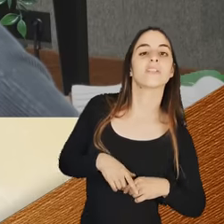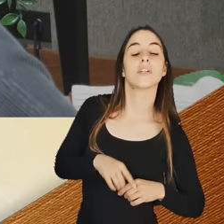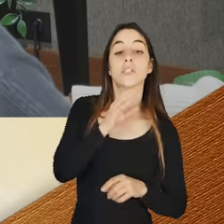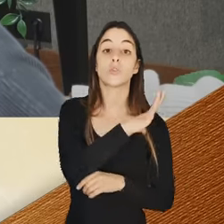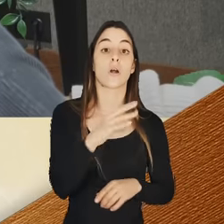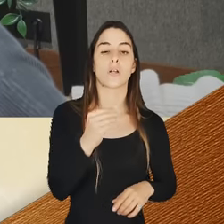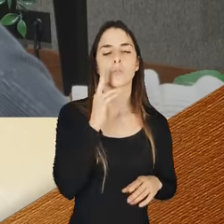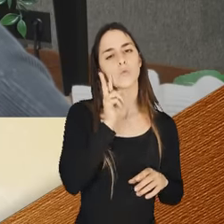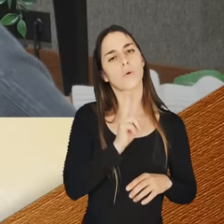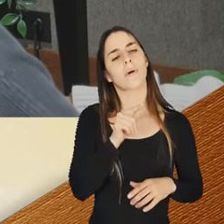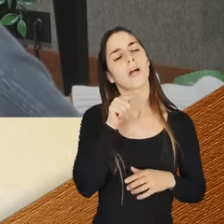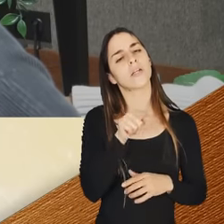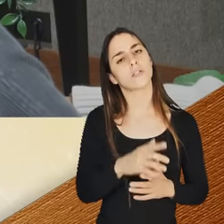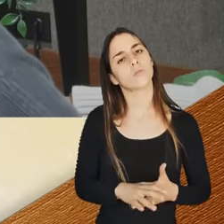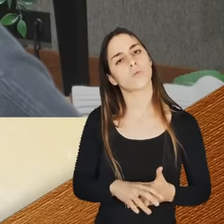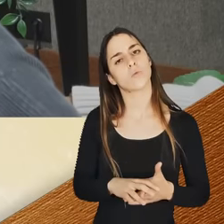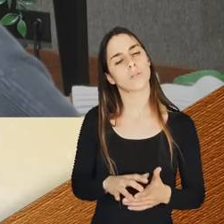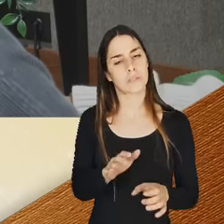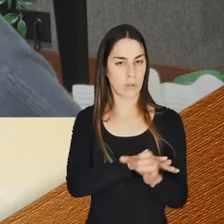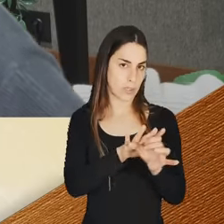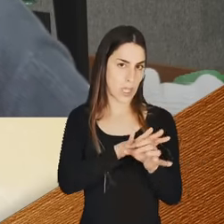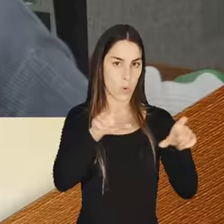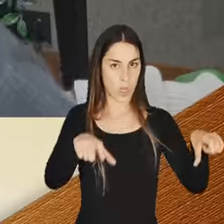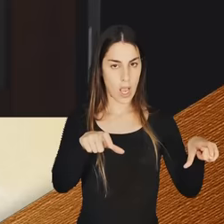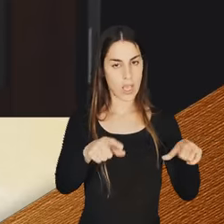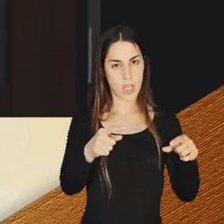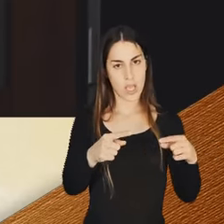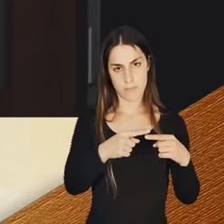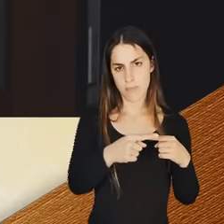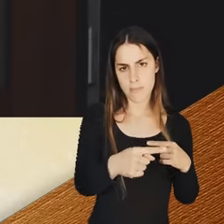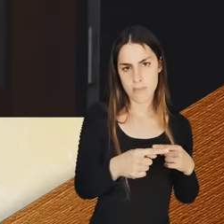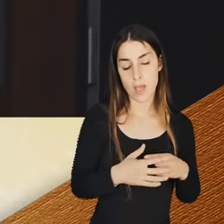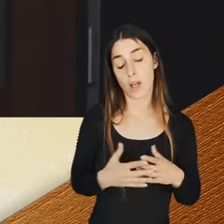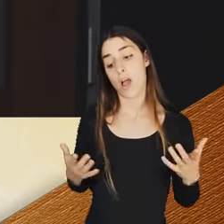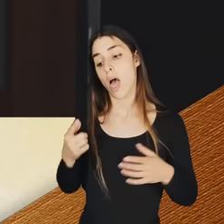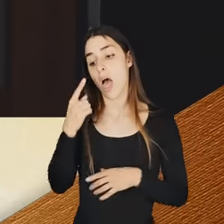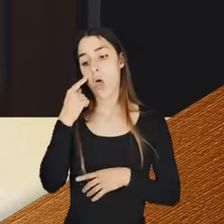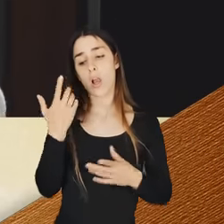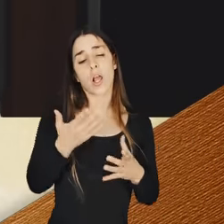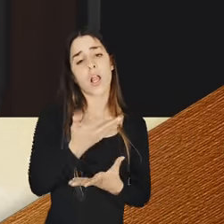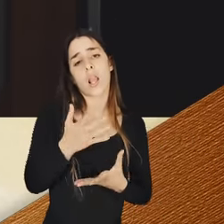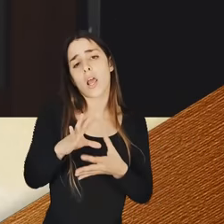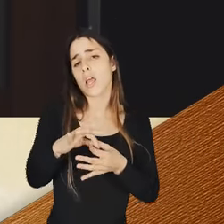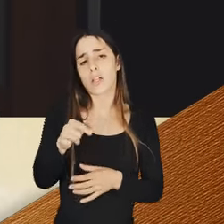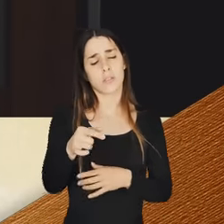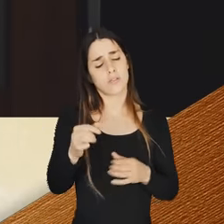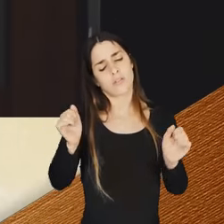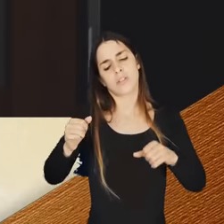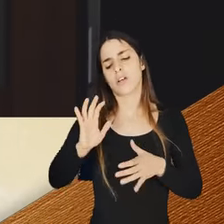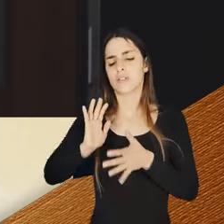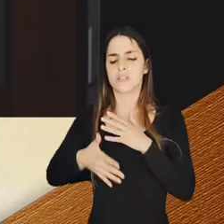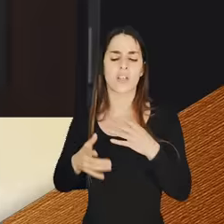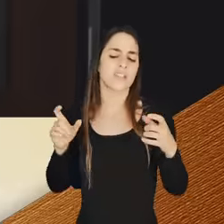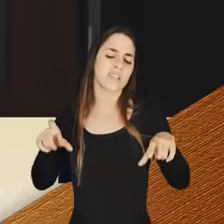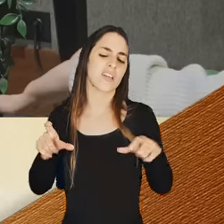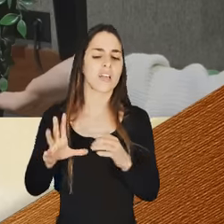desculpa, estes casos em Gaia são assim tão recorrentes? Em relação a isso, Vitor, super recorrentes. Já assaltos em